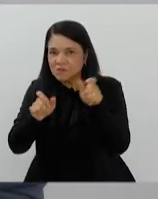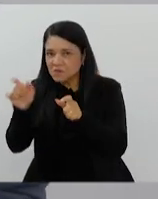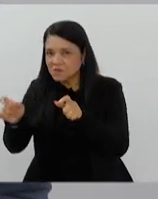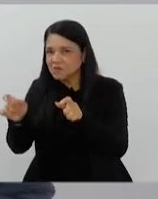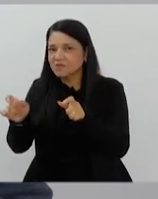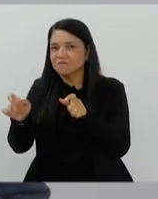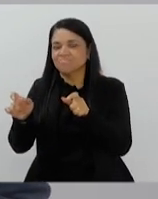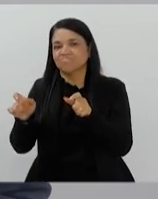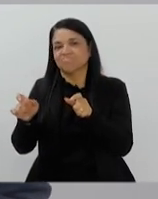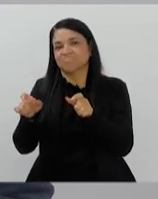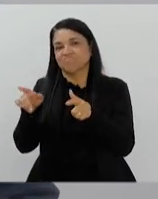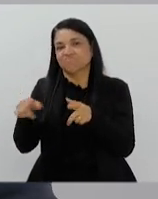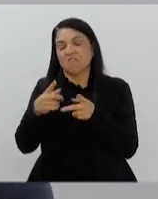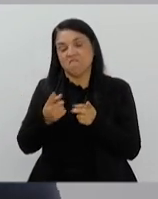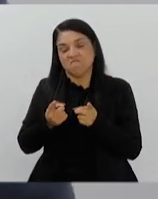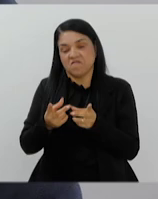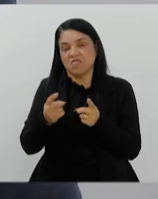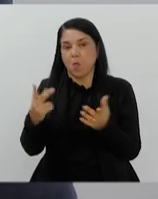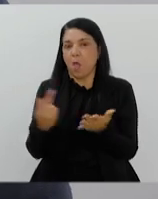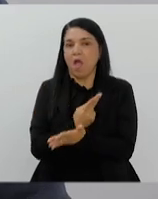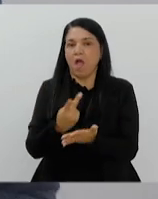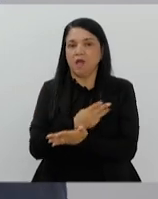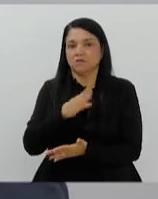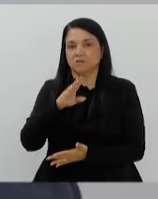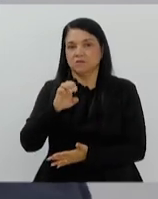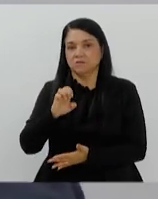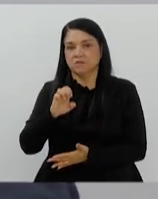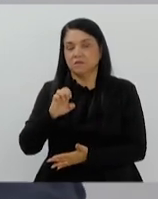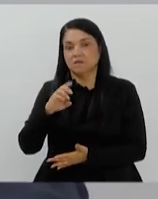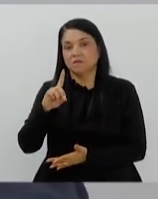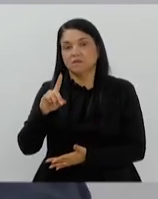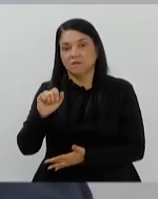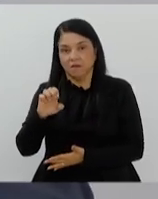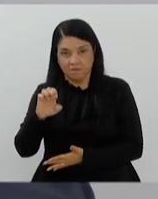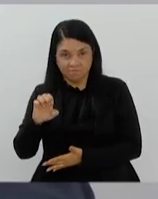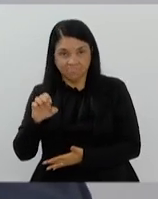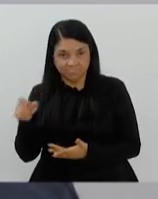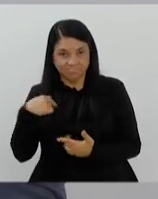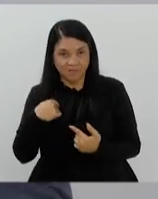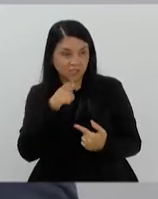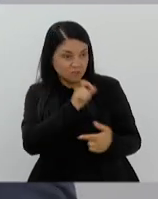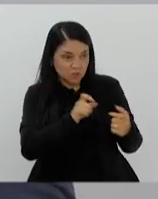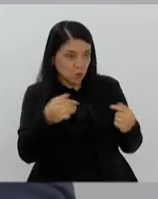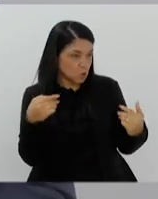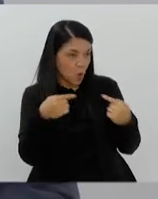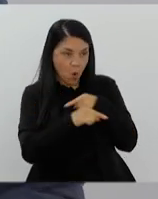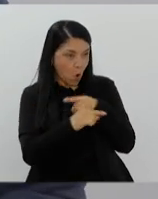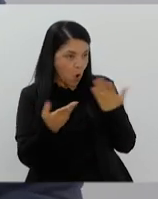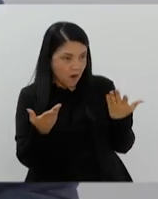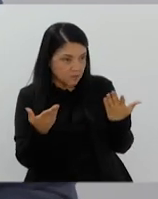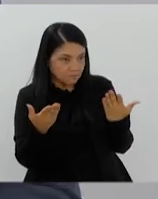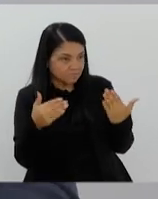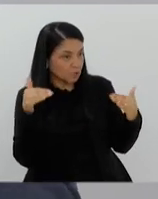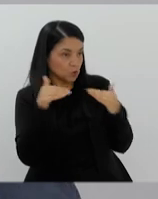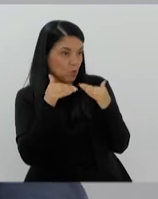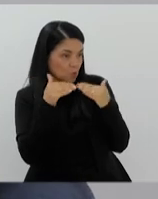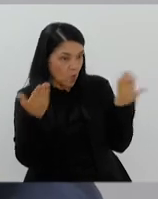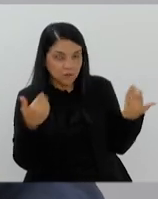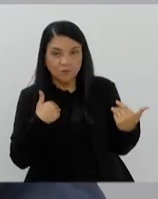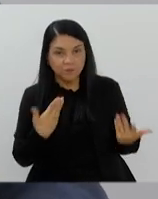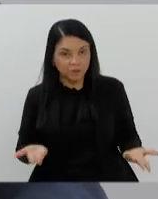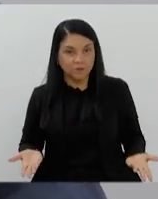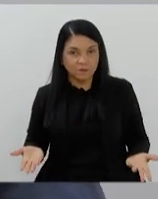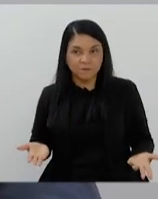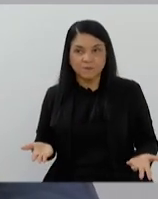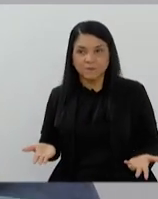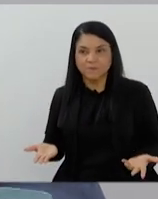vender mal a cedai Eu acho que isso aqui ninguém discorda do que eu tô dizendo então eu insisto na última pergunta que aí tem ver